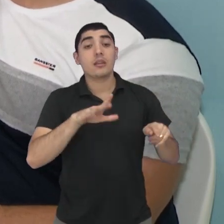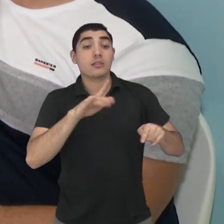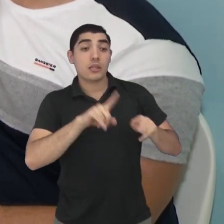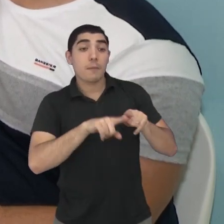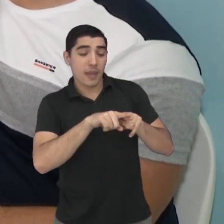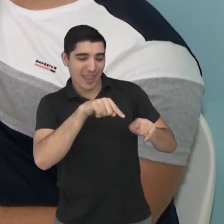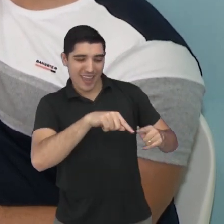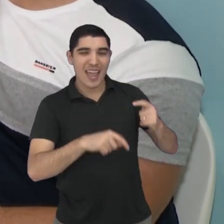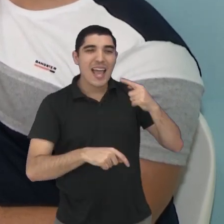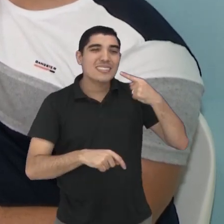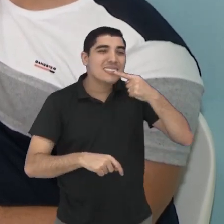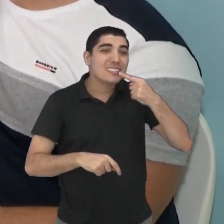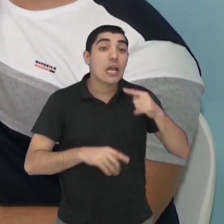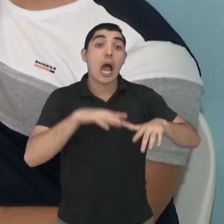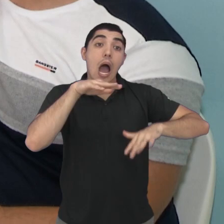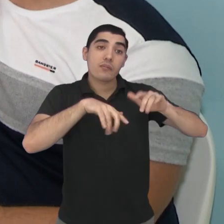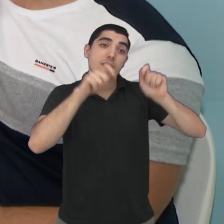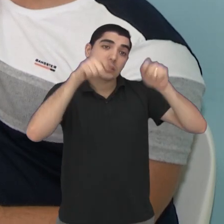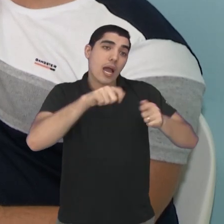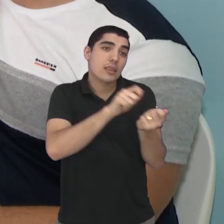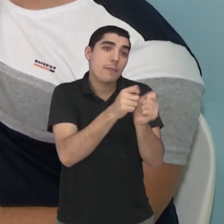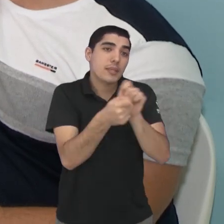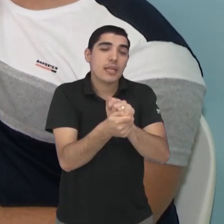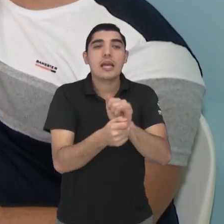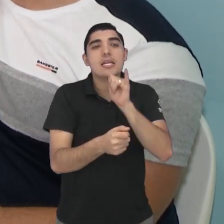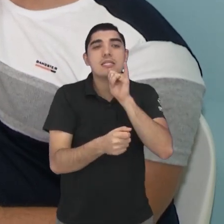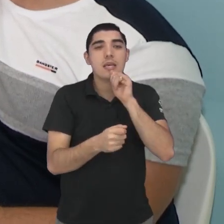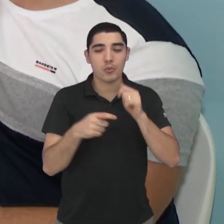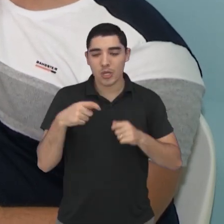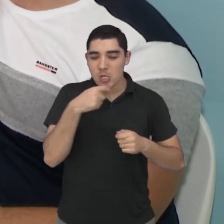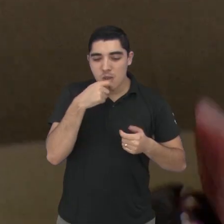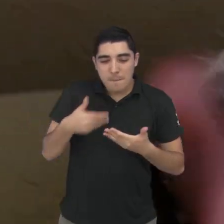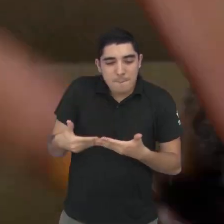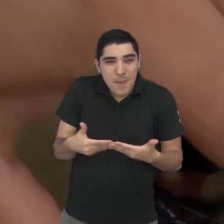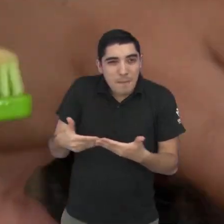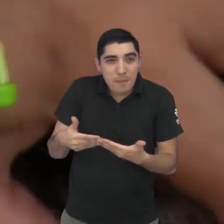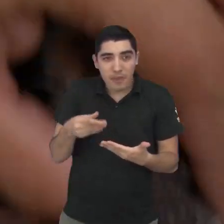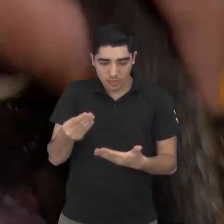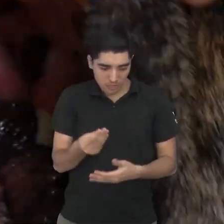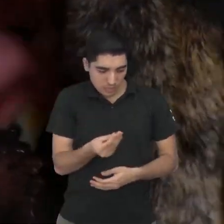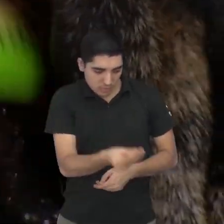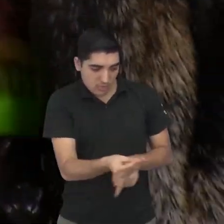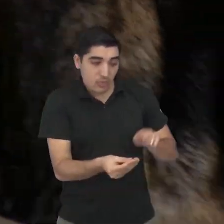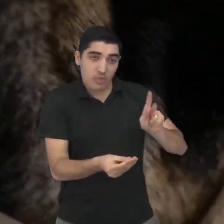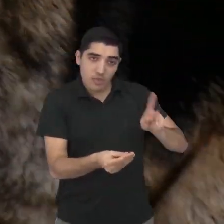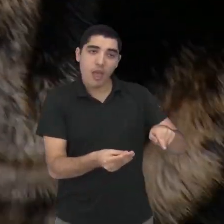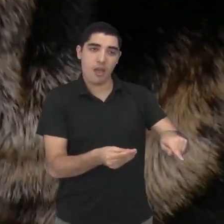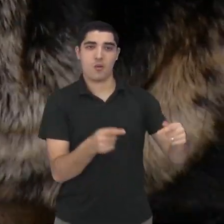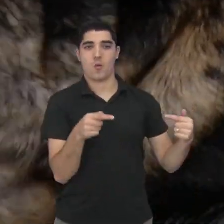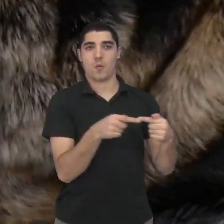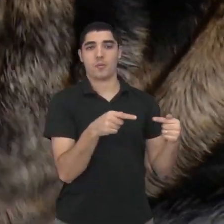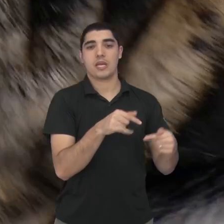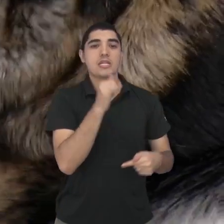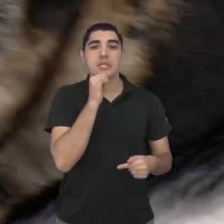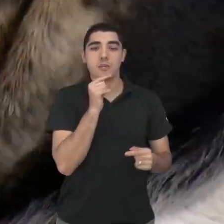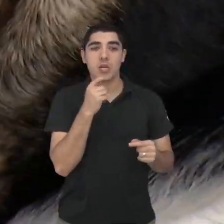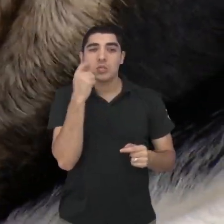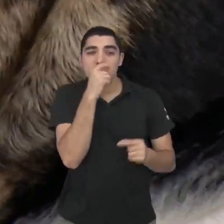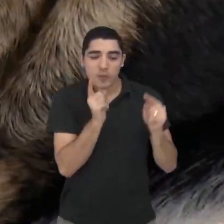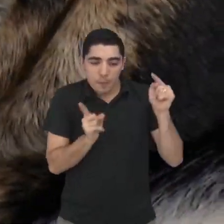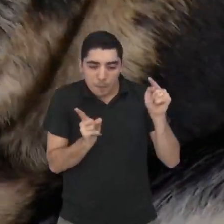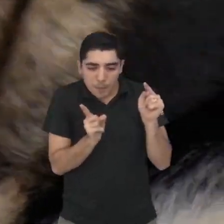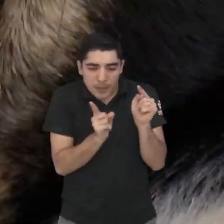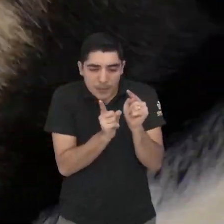adapta escovas de uso humano, principalmente aquelas de bebês. Então, a minha recomendação são sempre escovas pequenas,